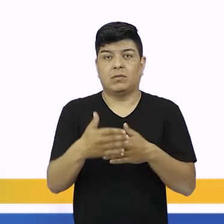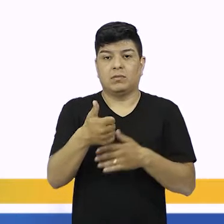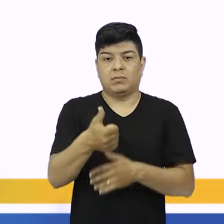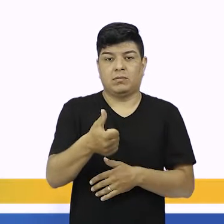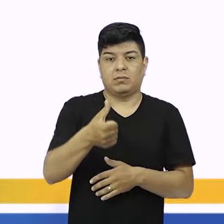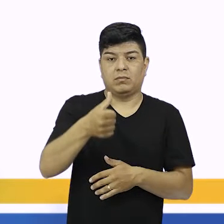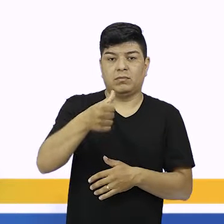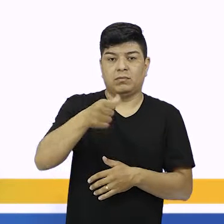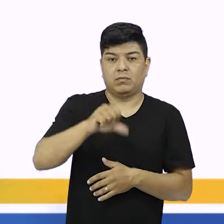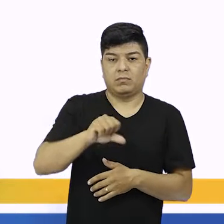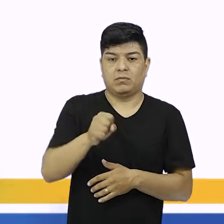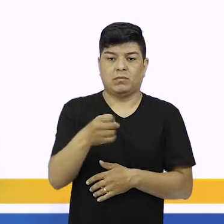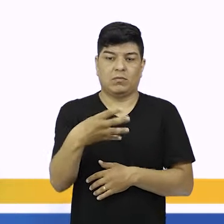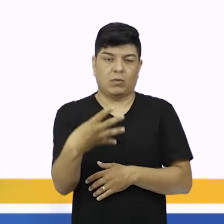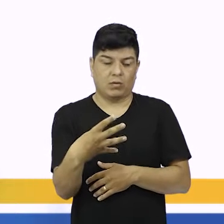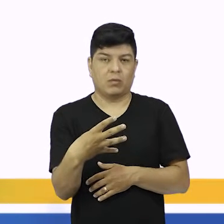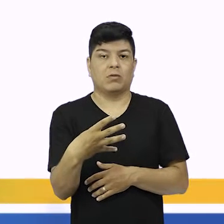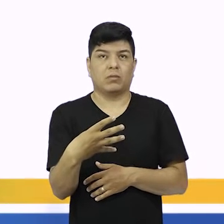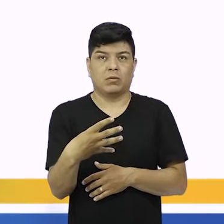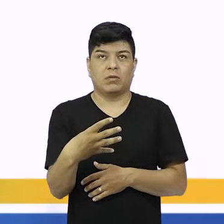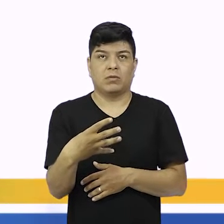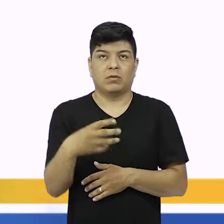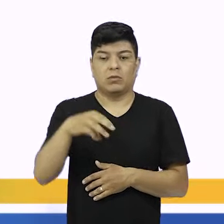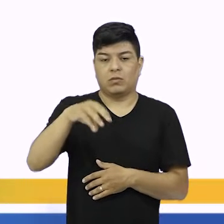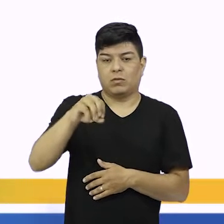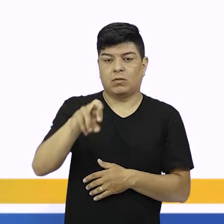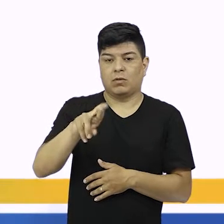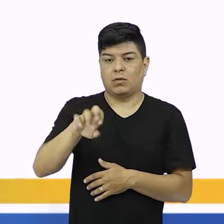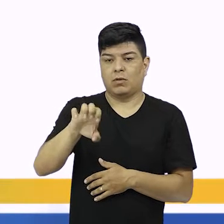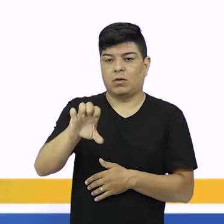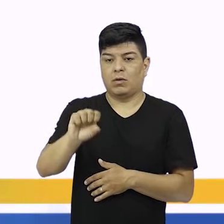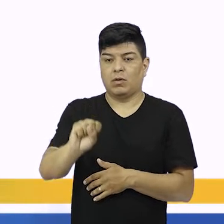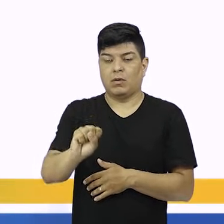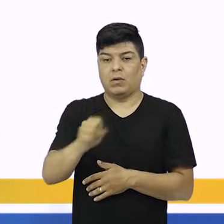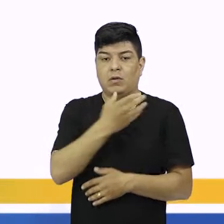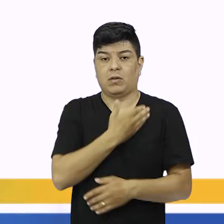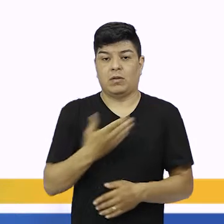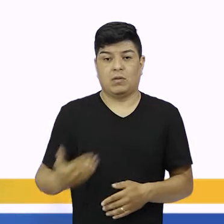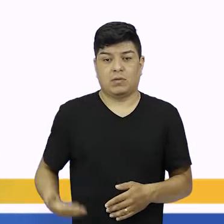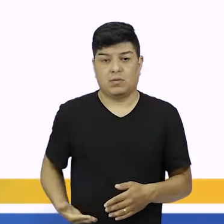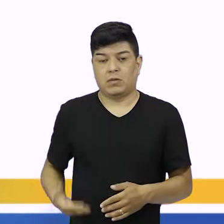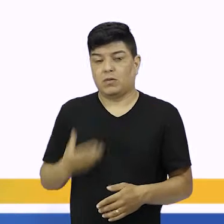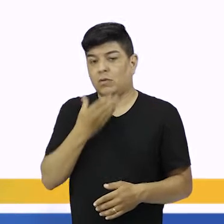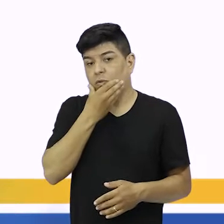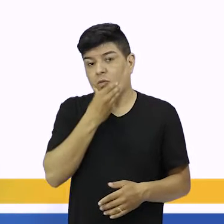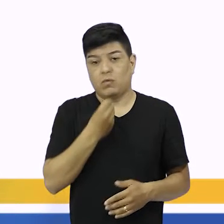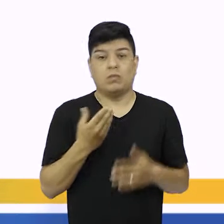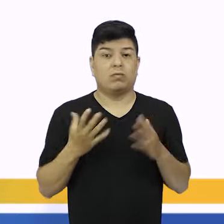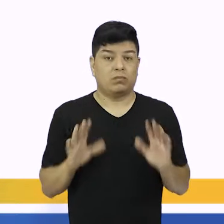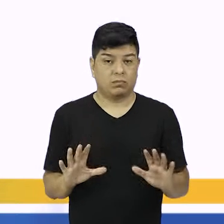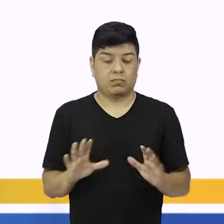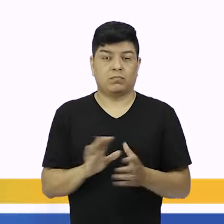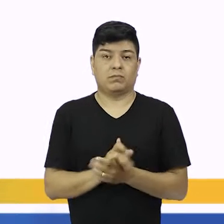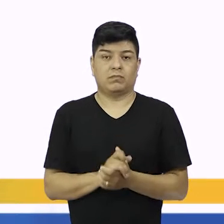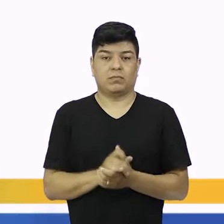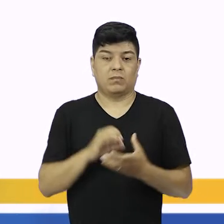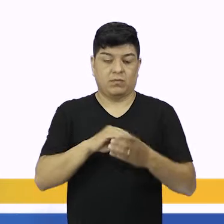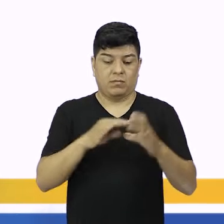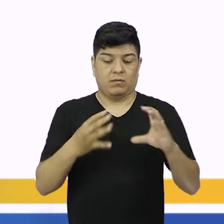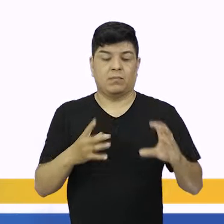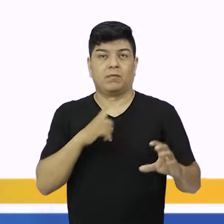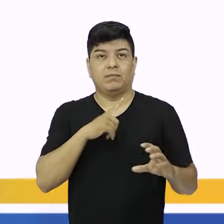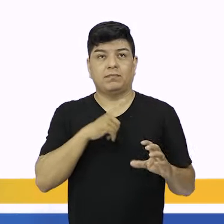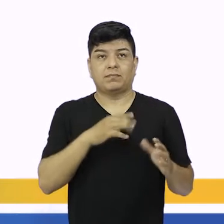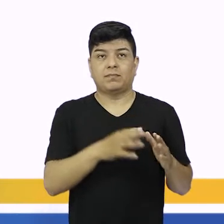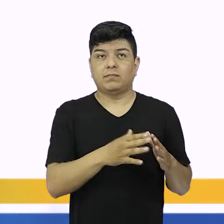1894, com o Prudente de Moraes, o país, então, ele começa a ser governado por um civil, né? A gente tem como características